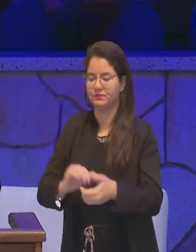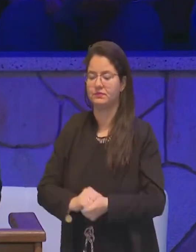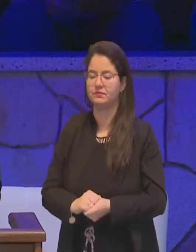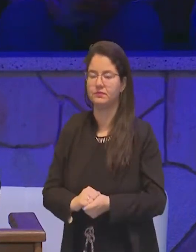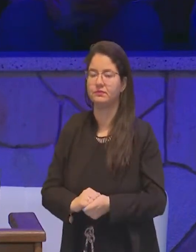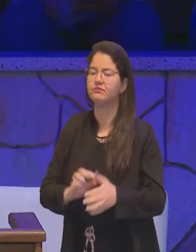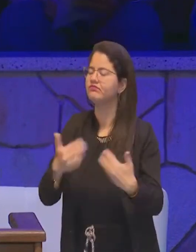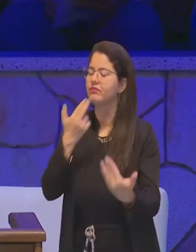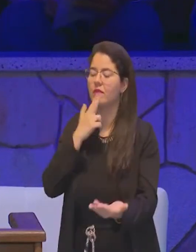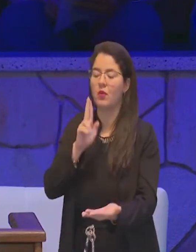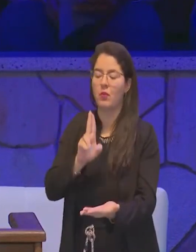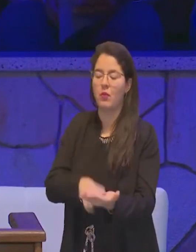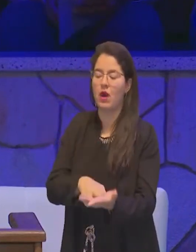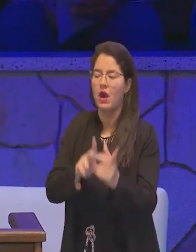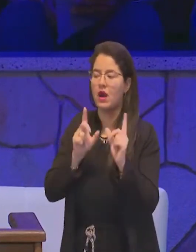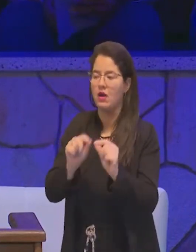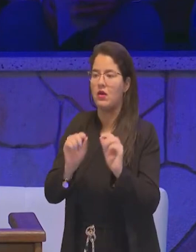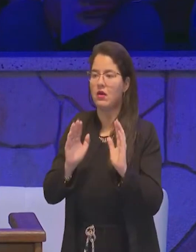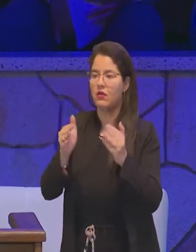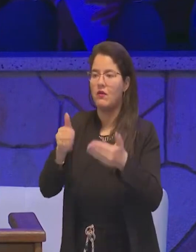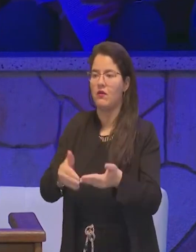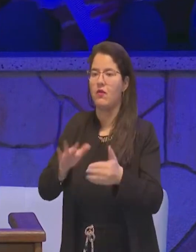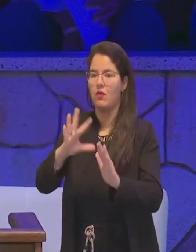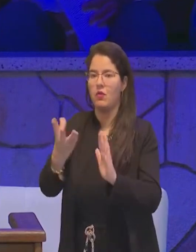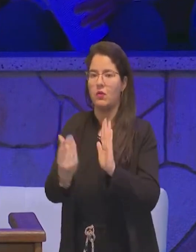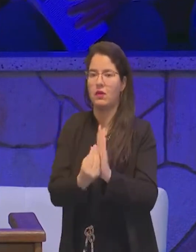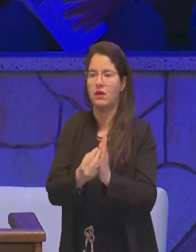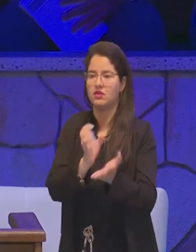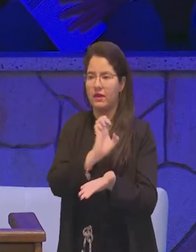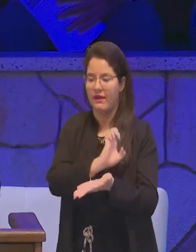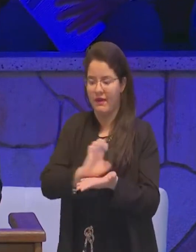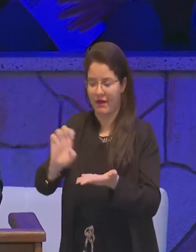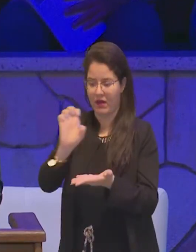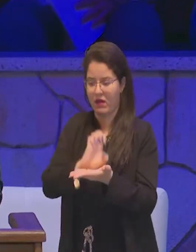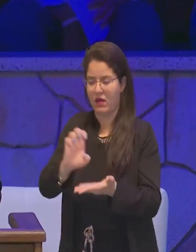Uma carta que foi direcionada à igreja em Éfeso.